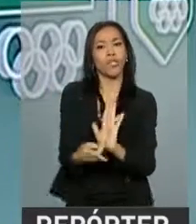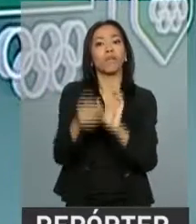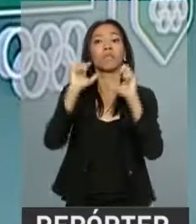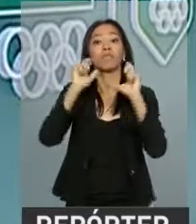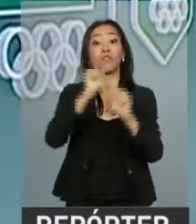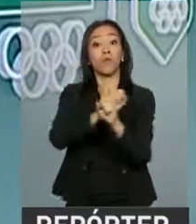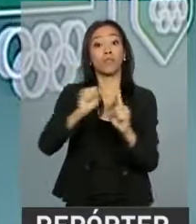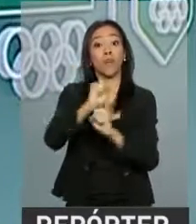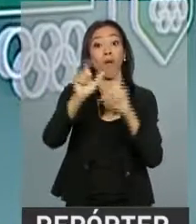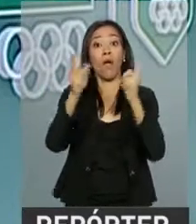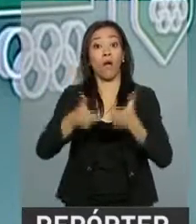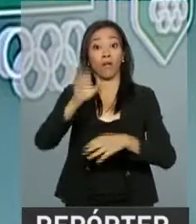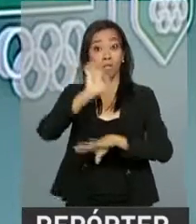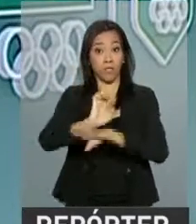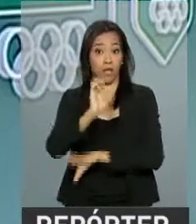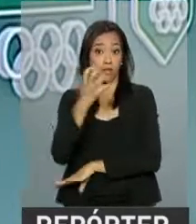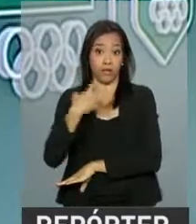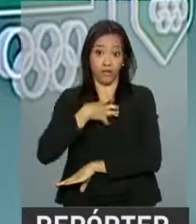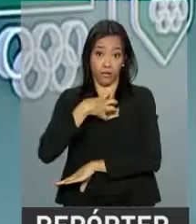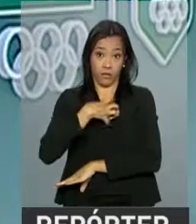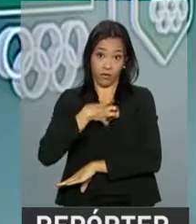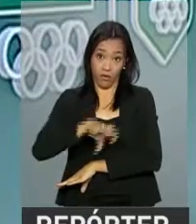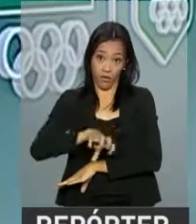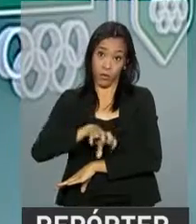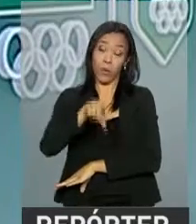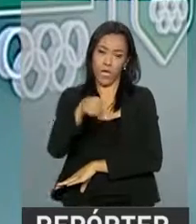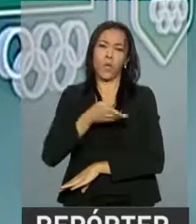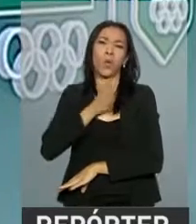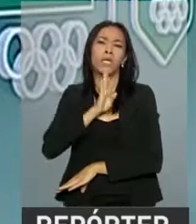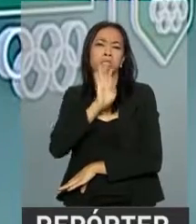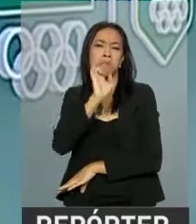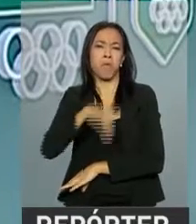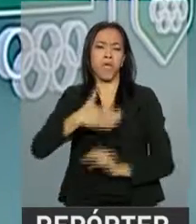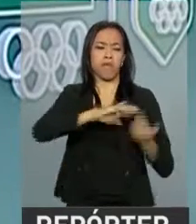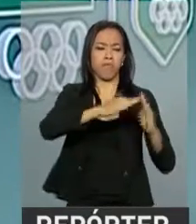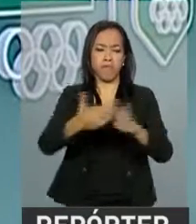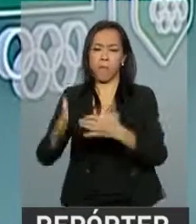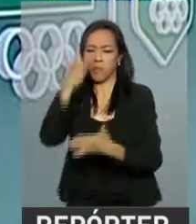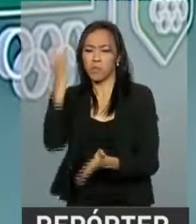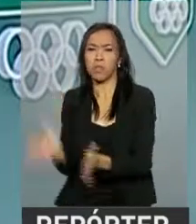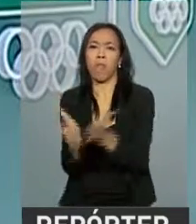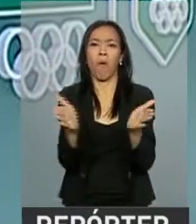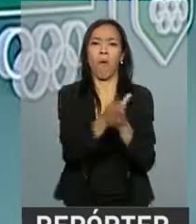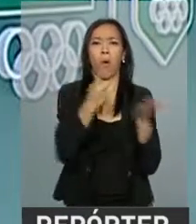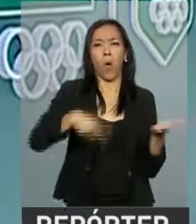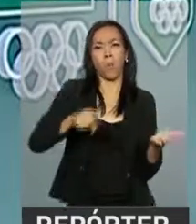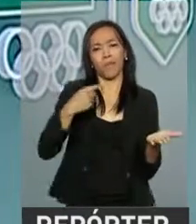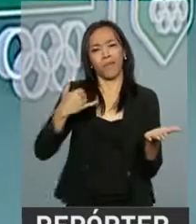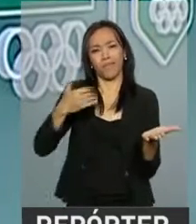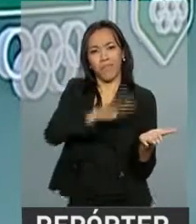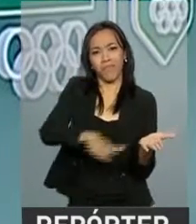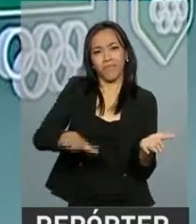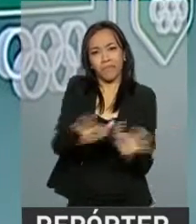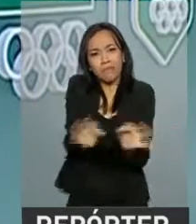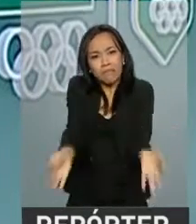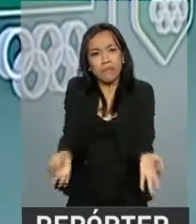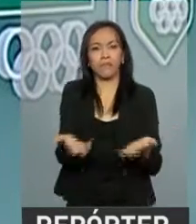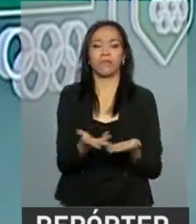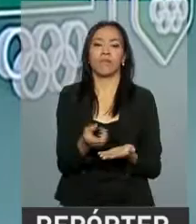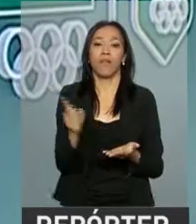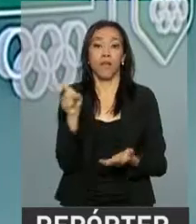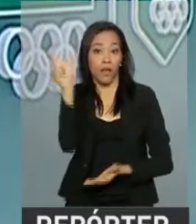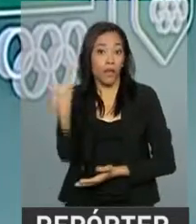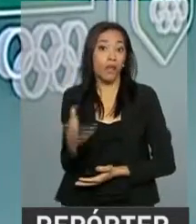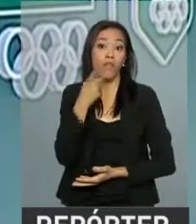Salvador. Ele, que cresceu na periferia da cidade e conhece bem as dificuldades enfrentadas por quem tem uma infância humilde. O